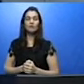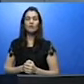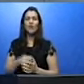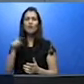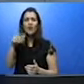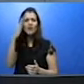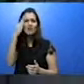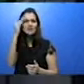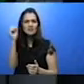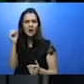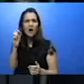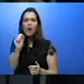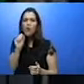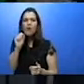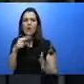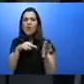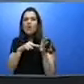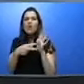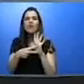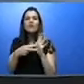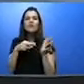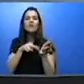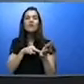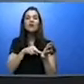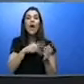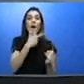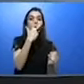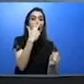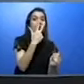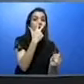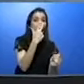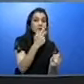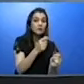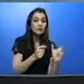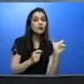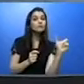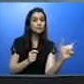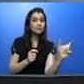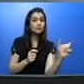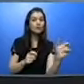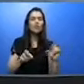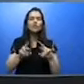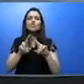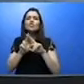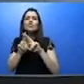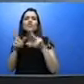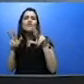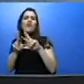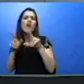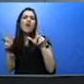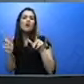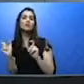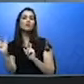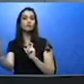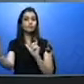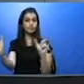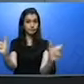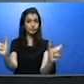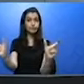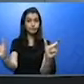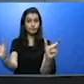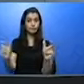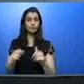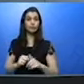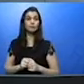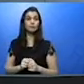Vocês sabem, criança, o que é semelhança e diferença, né? Às vezes pode aparecer, às vezes não, vai